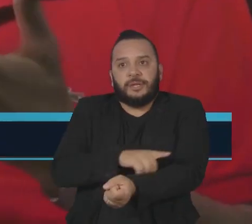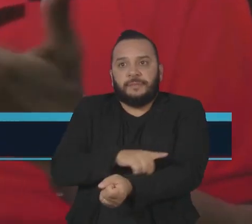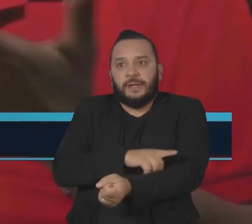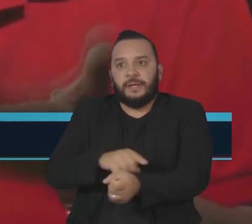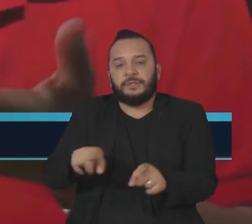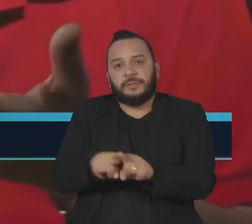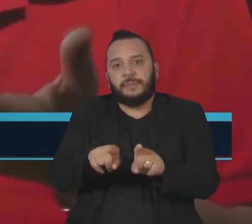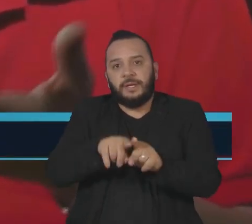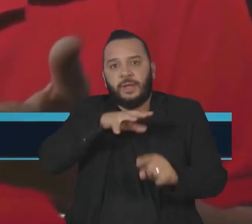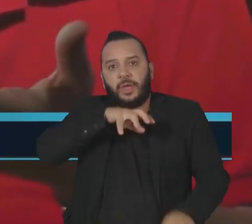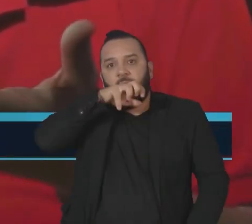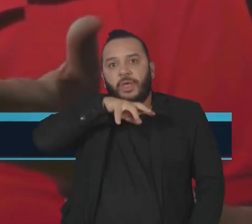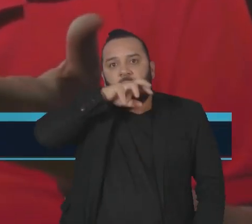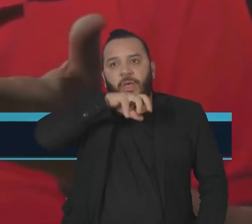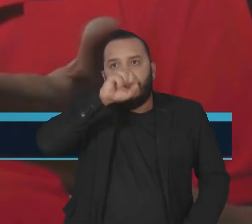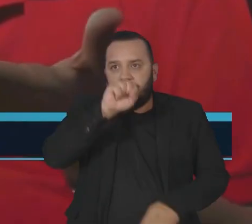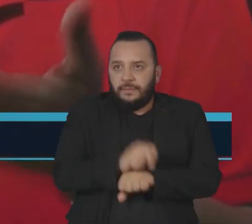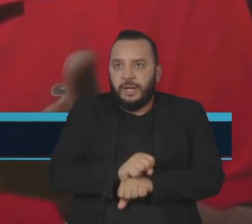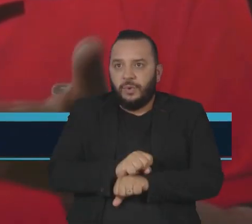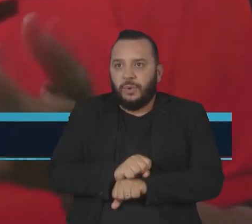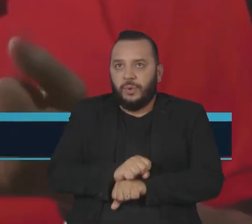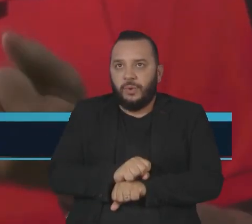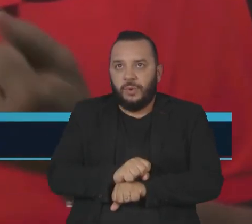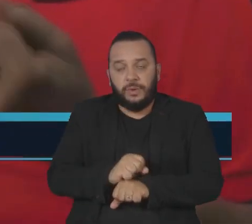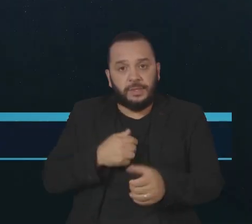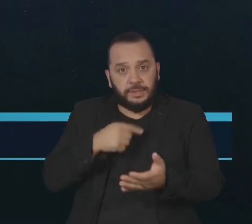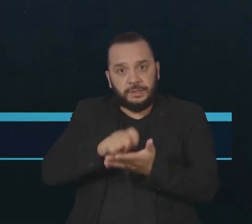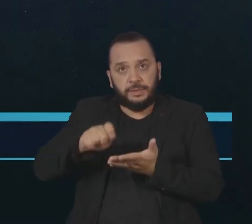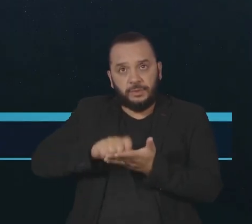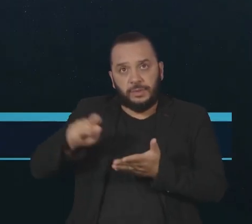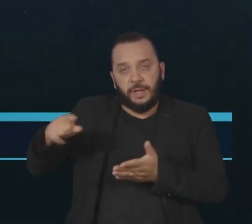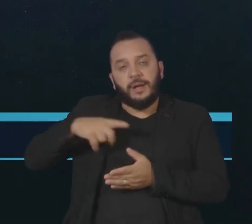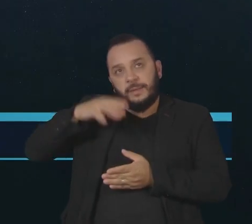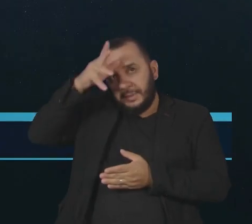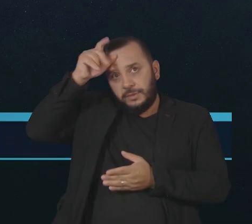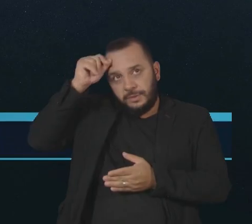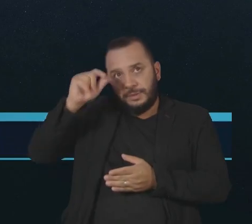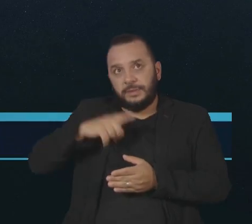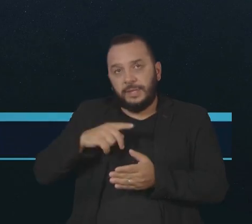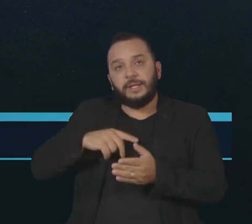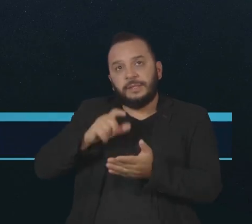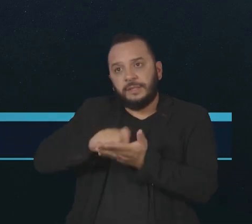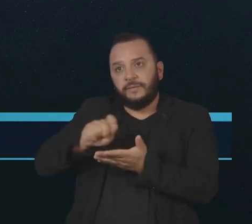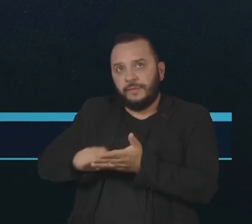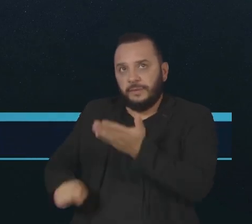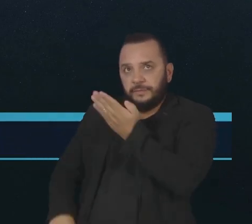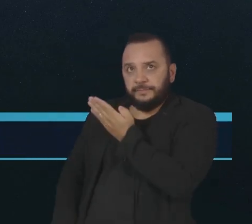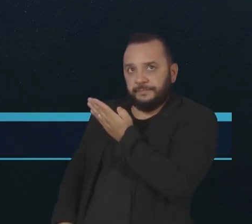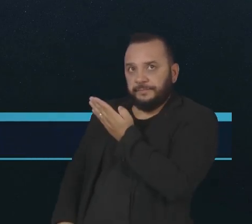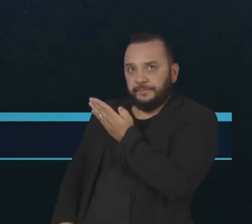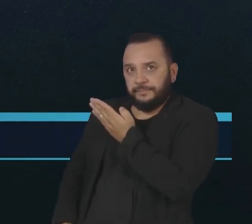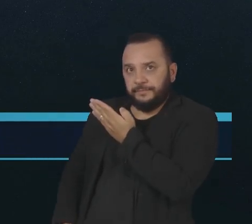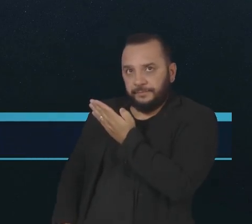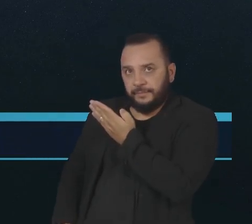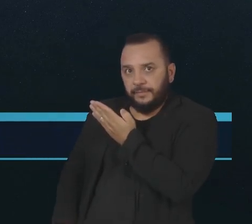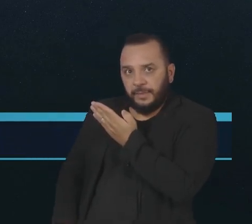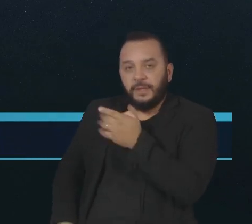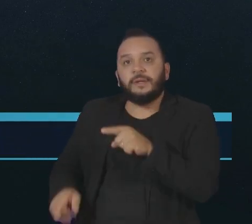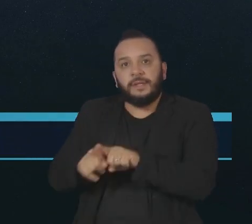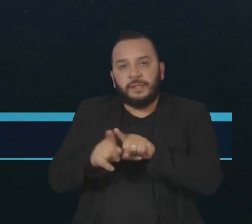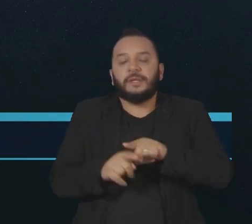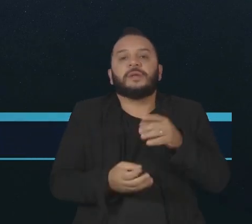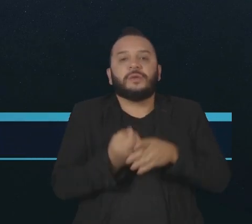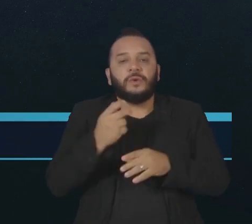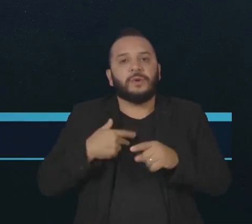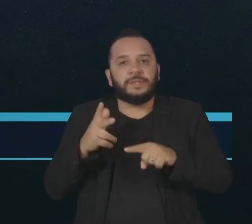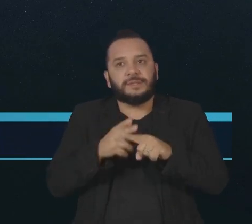parada respiratória. O escritor e dramaturgo amazonense é autor do romance de sucesso Mad Maria, que inspirou a criação da